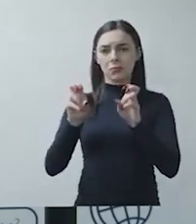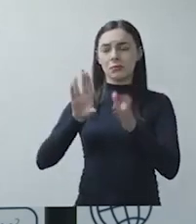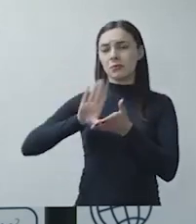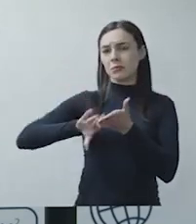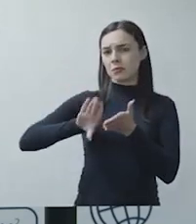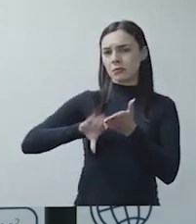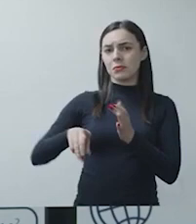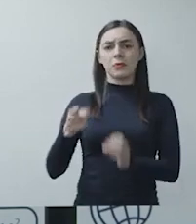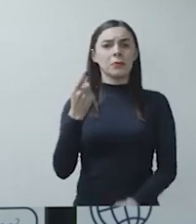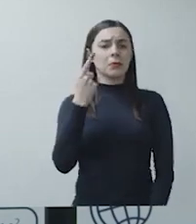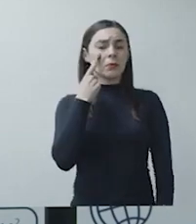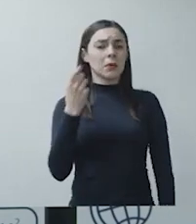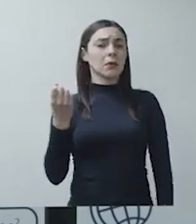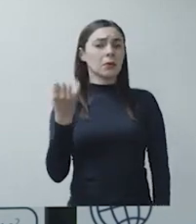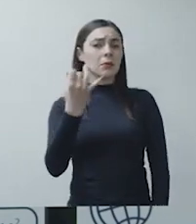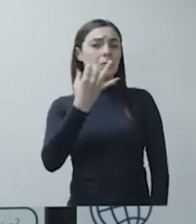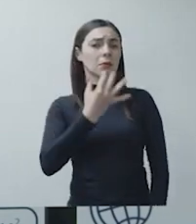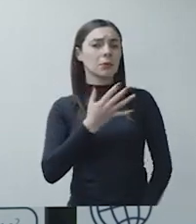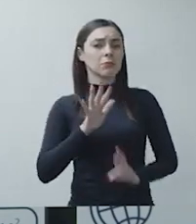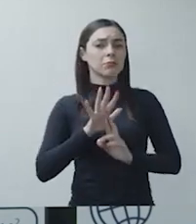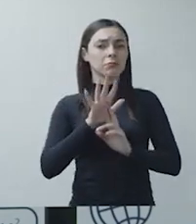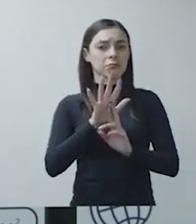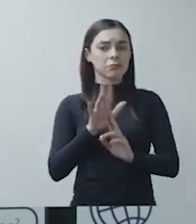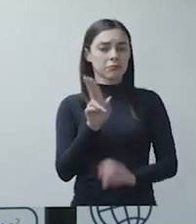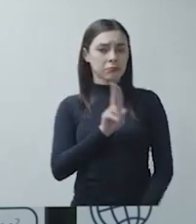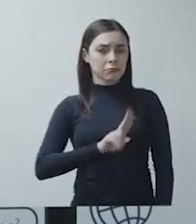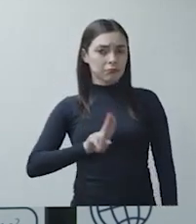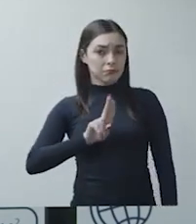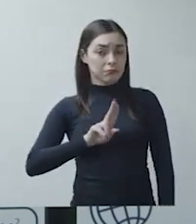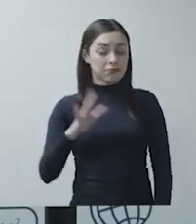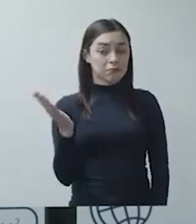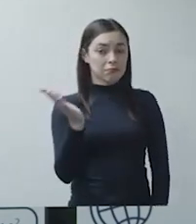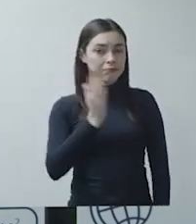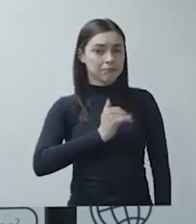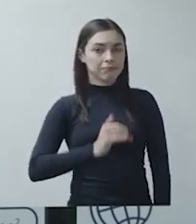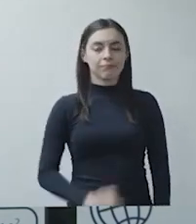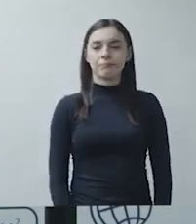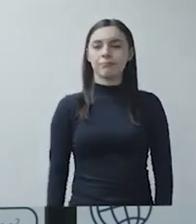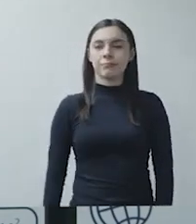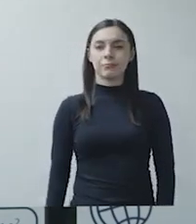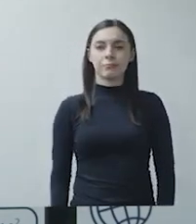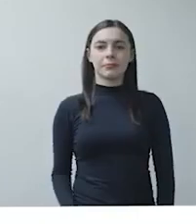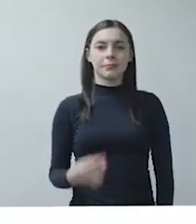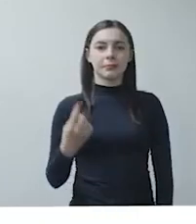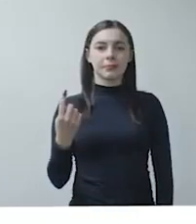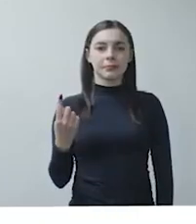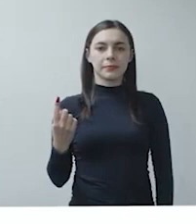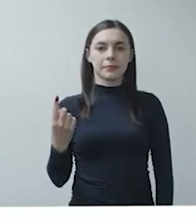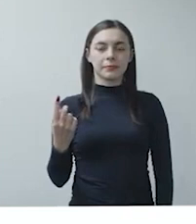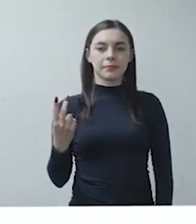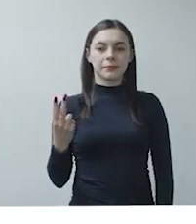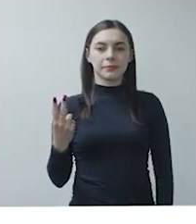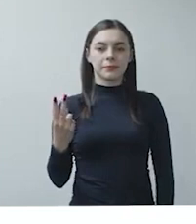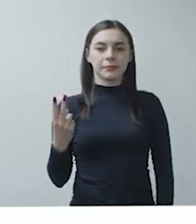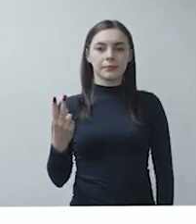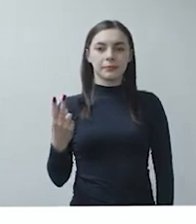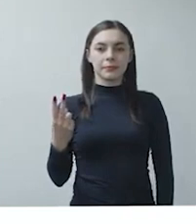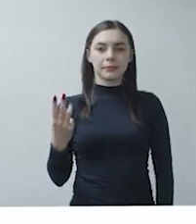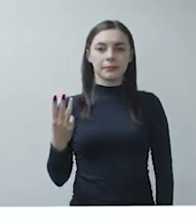nós temos aqui que representa essas operações? Vamos lá. 1,